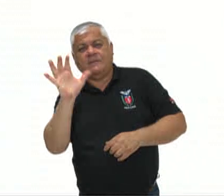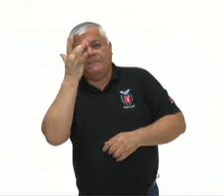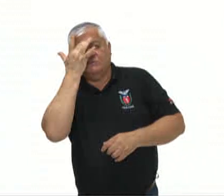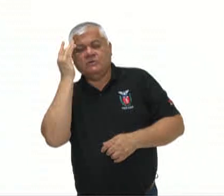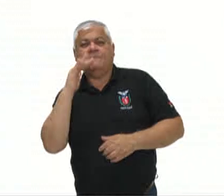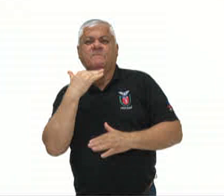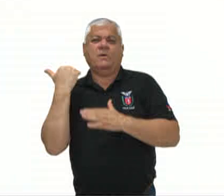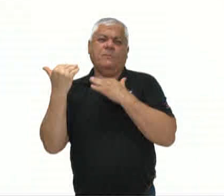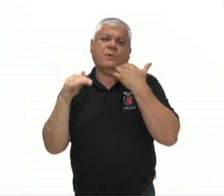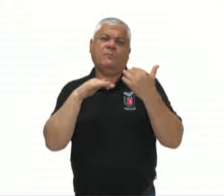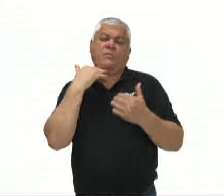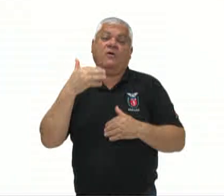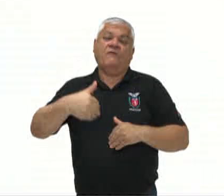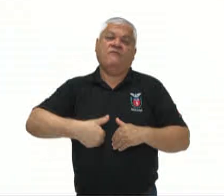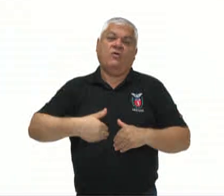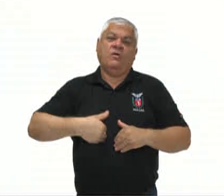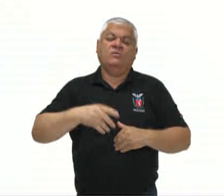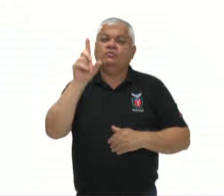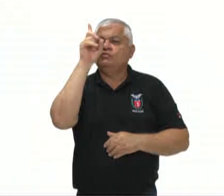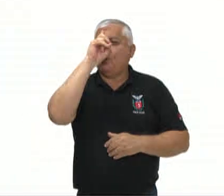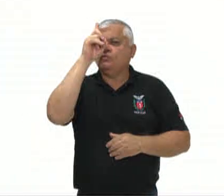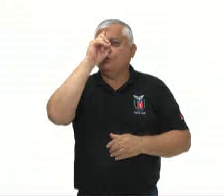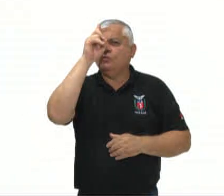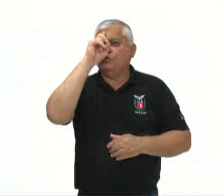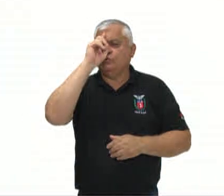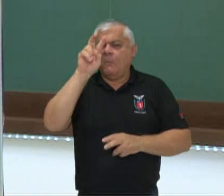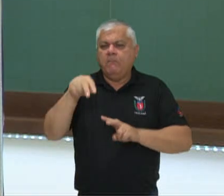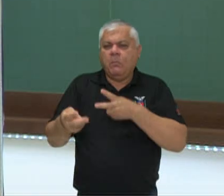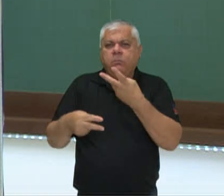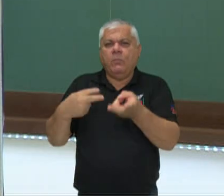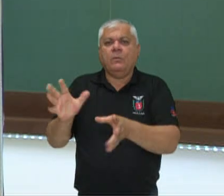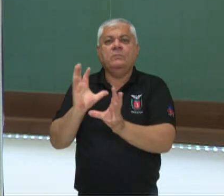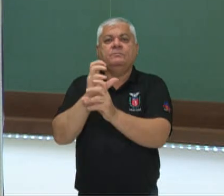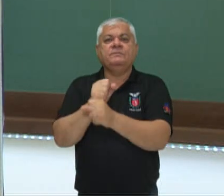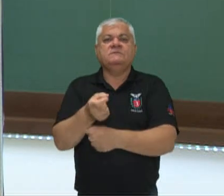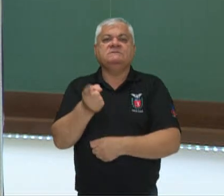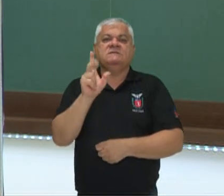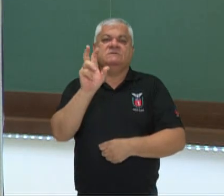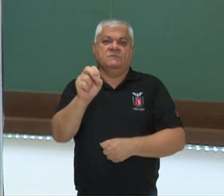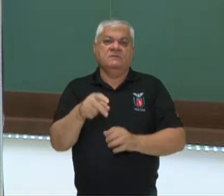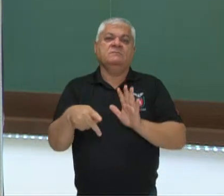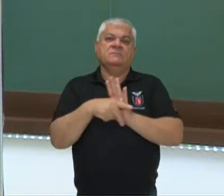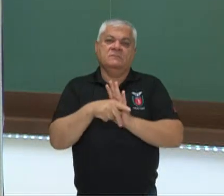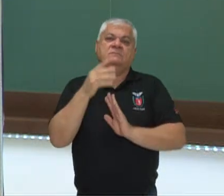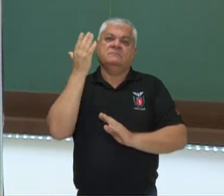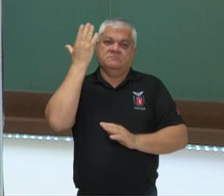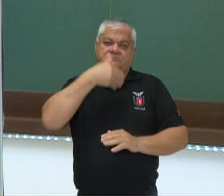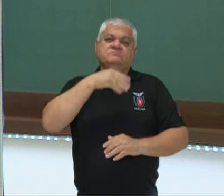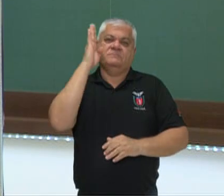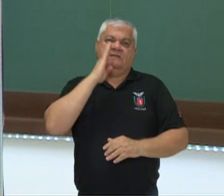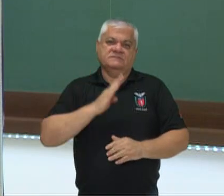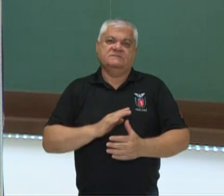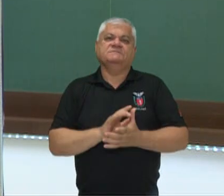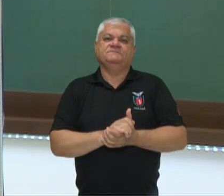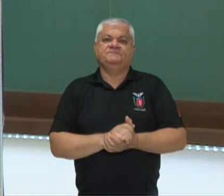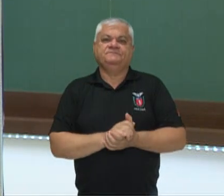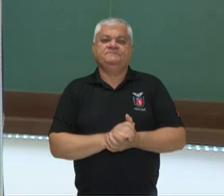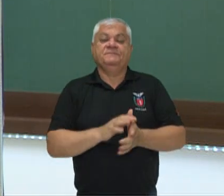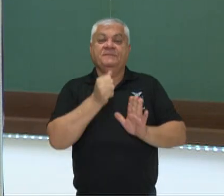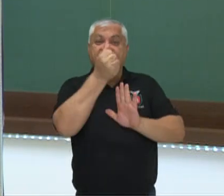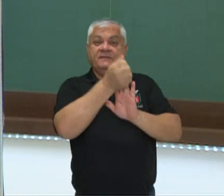de fome por dia ou outras misérias. Isso é um retrato do Brasil. Atividade 4, minha